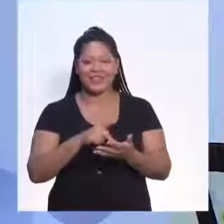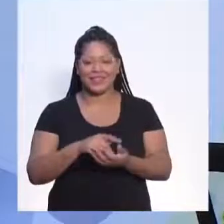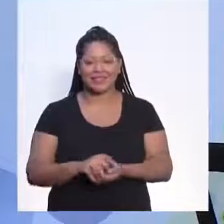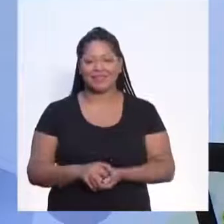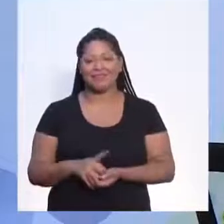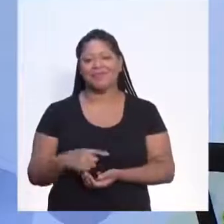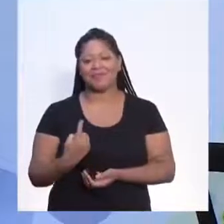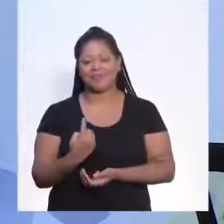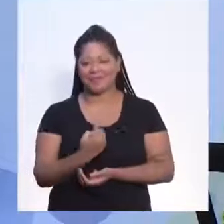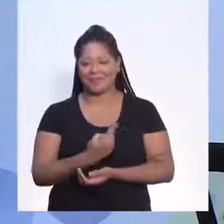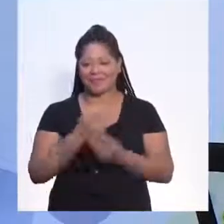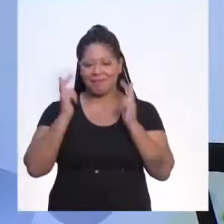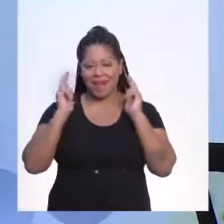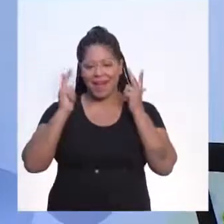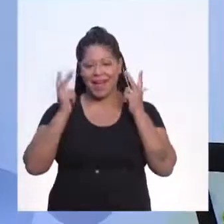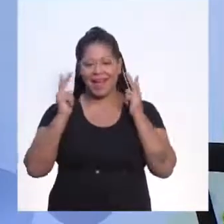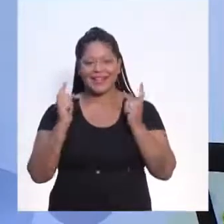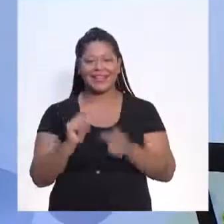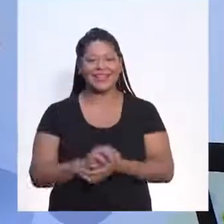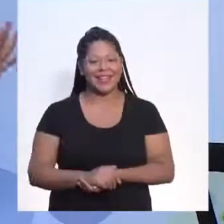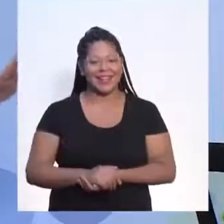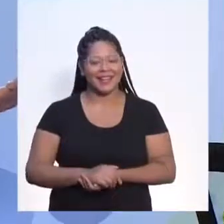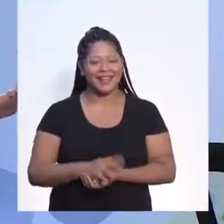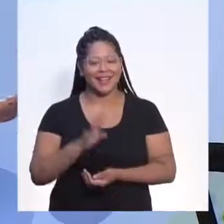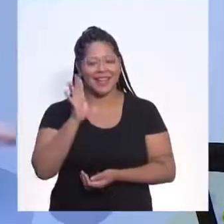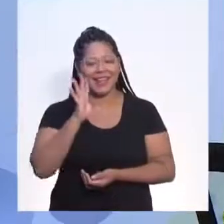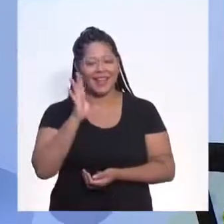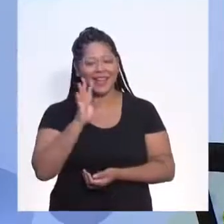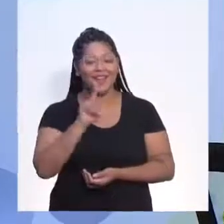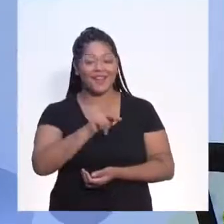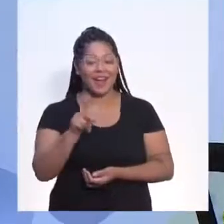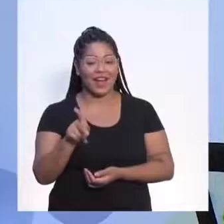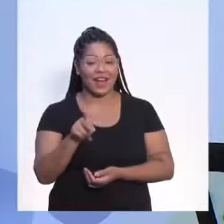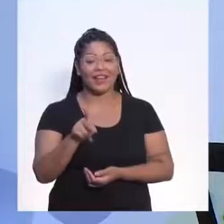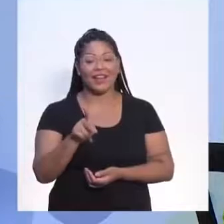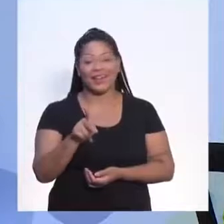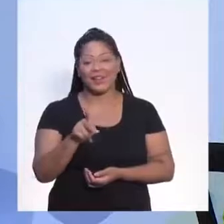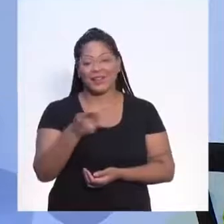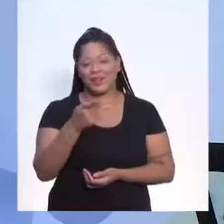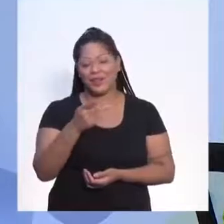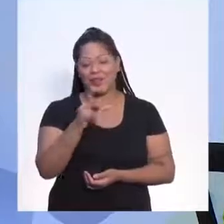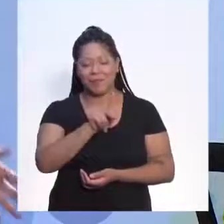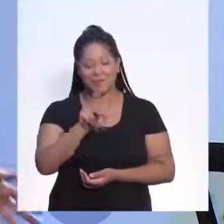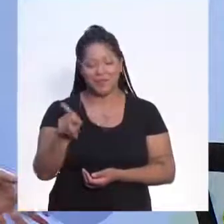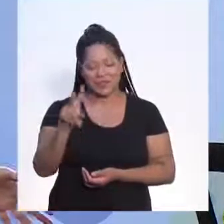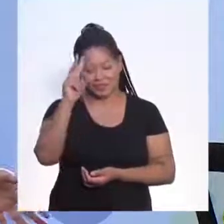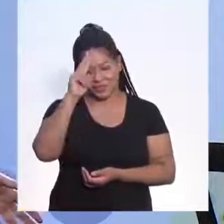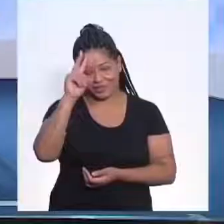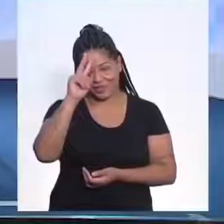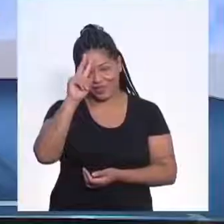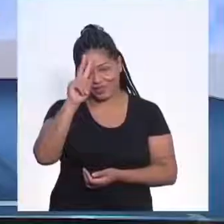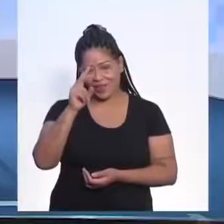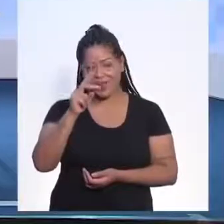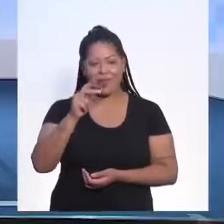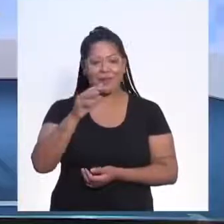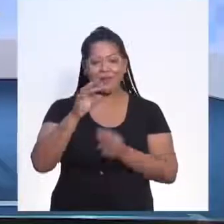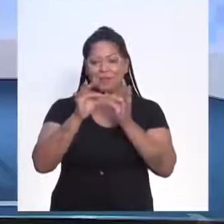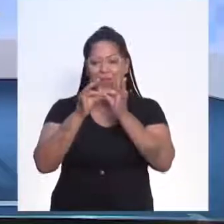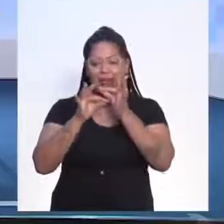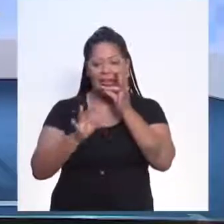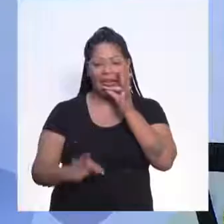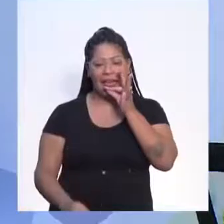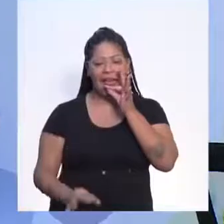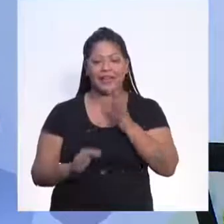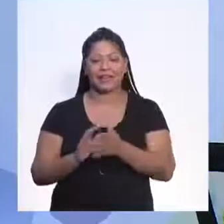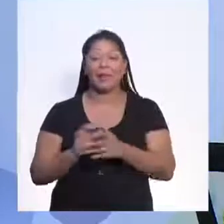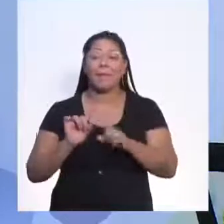divertindo demais. Bom, falam que professor de história fala demais, né? Sim. Mas eu estou tentando passar a palavra. É verdade, ó. Eu